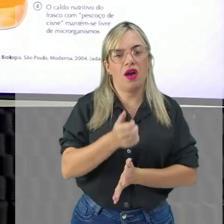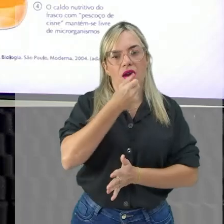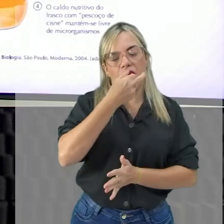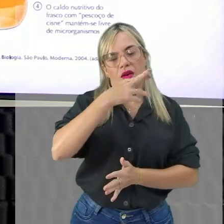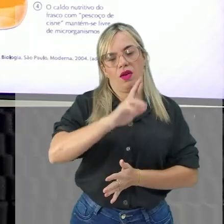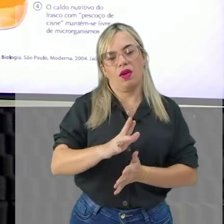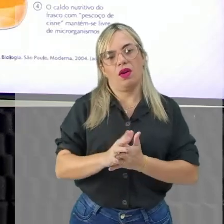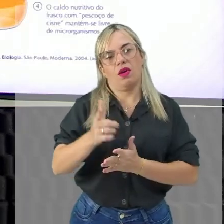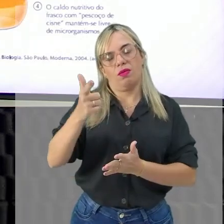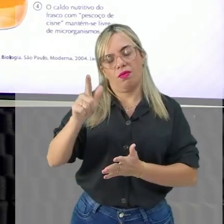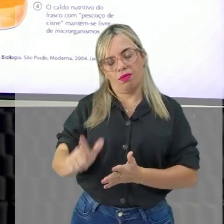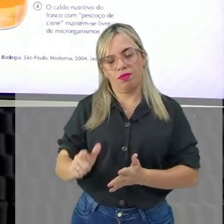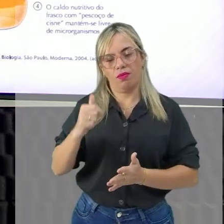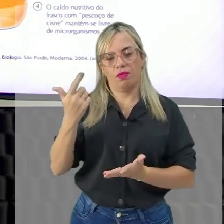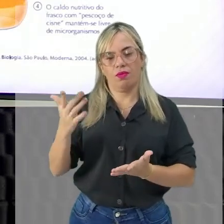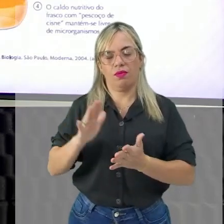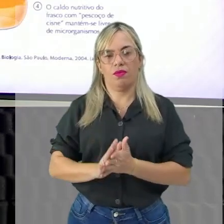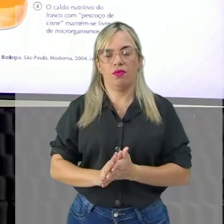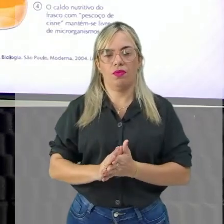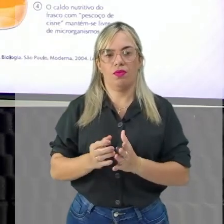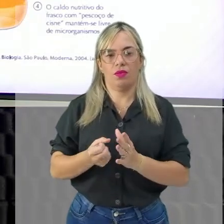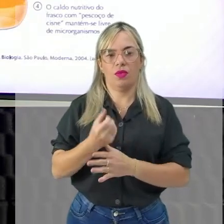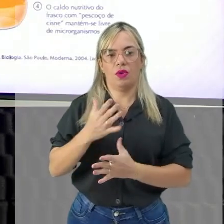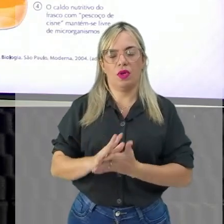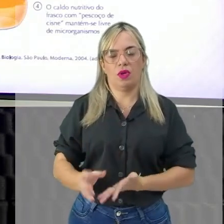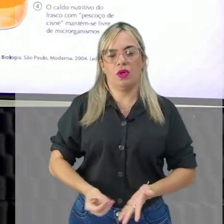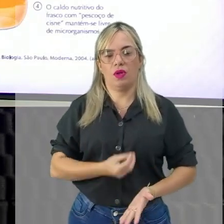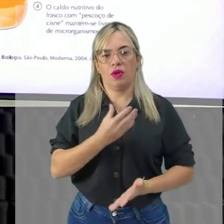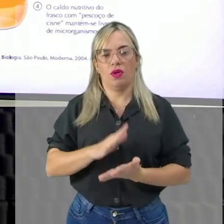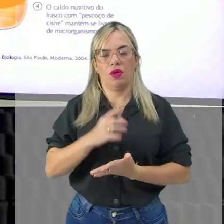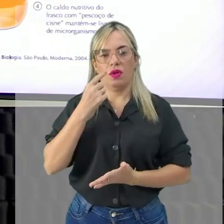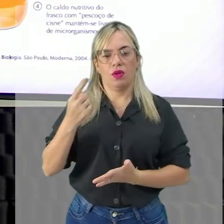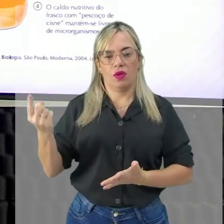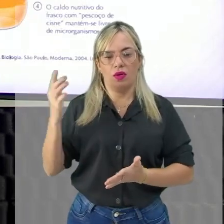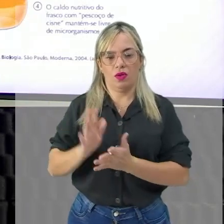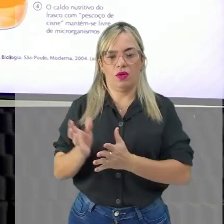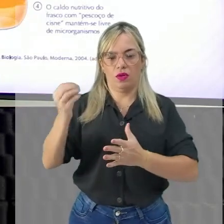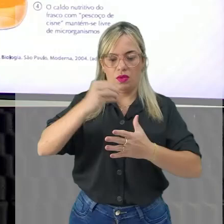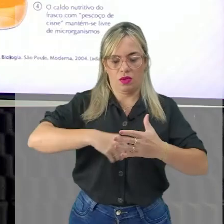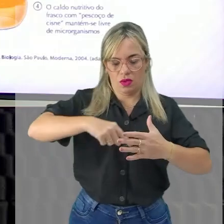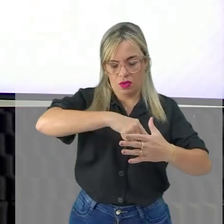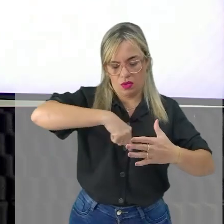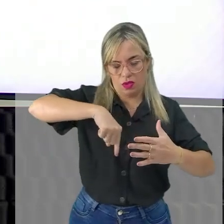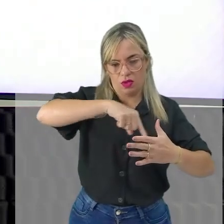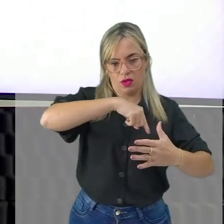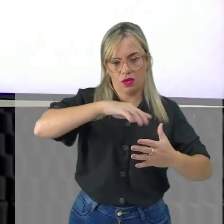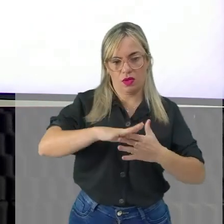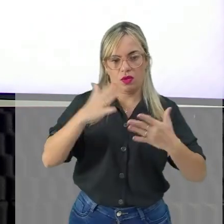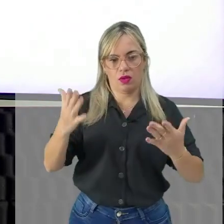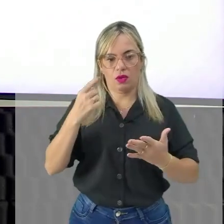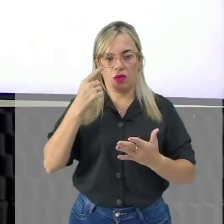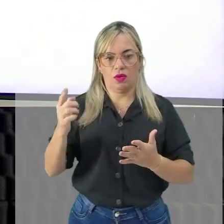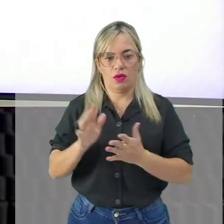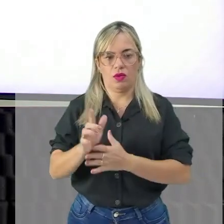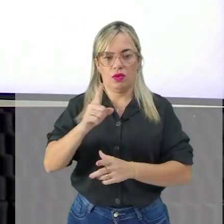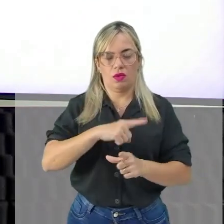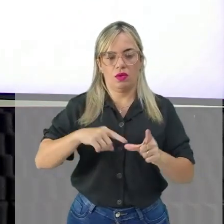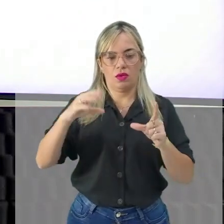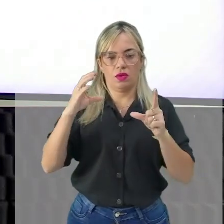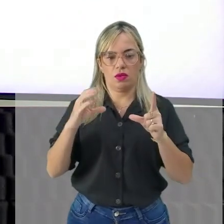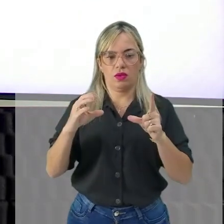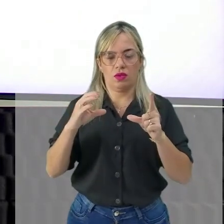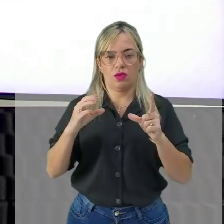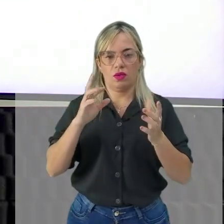pudesse, de novo, formar vida dentro desse caldo, né? Então,